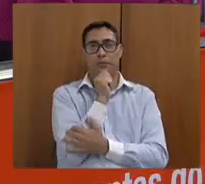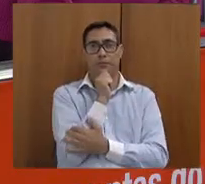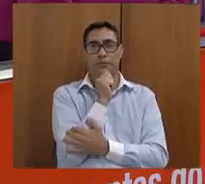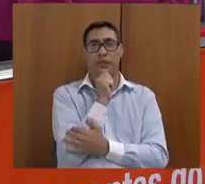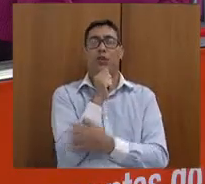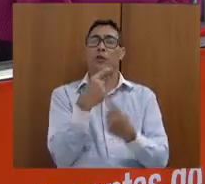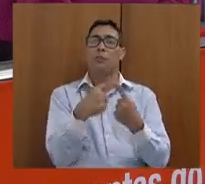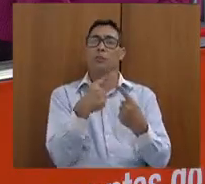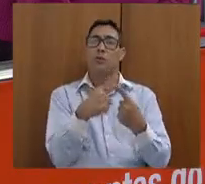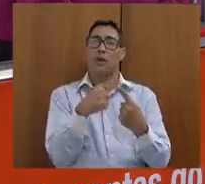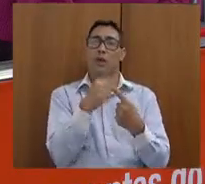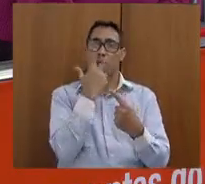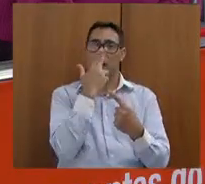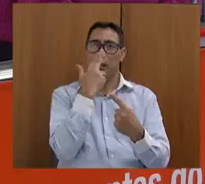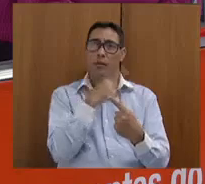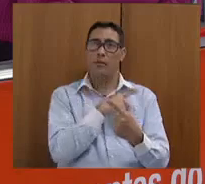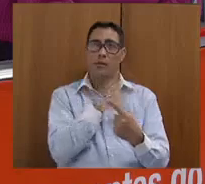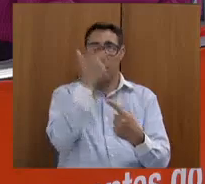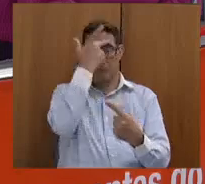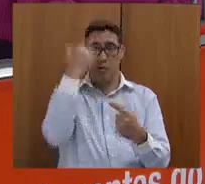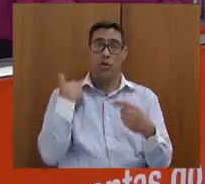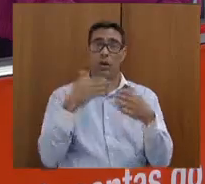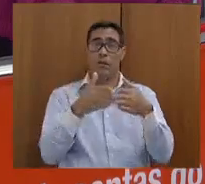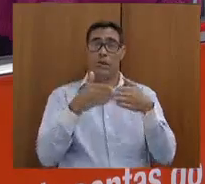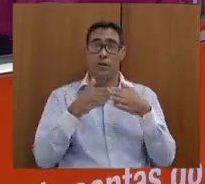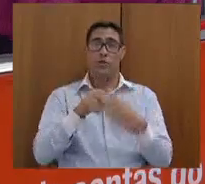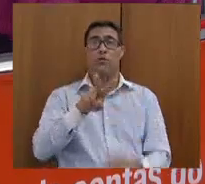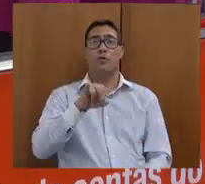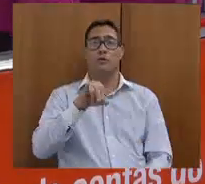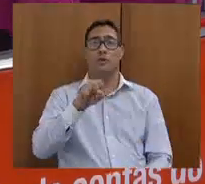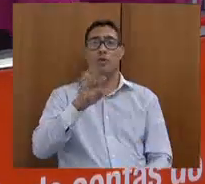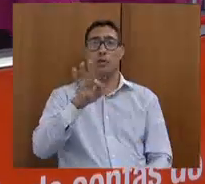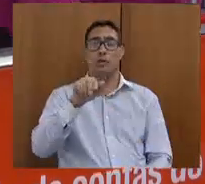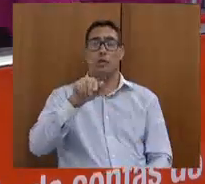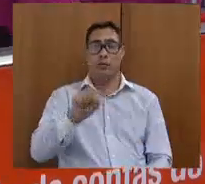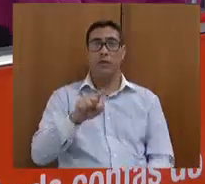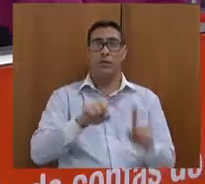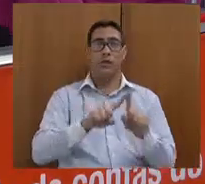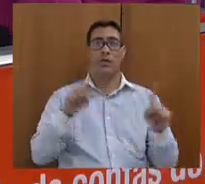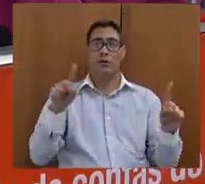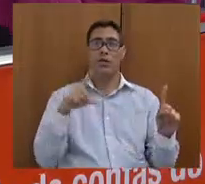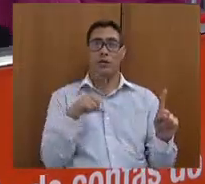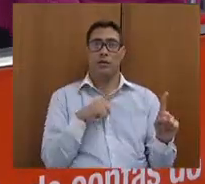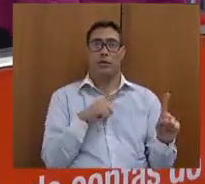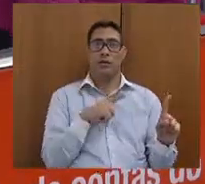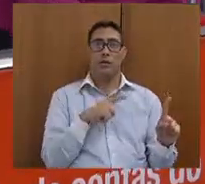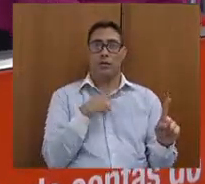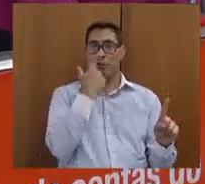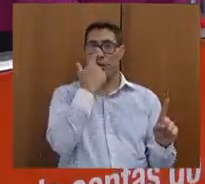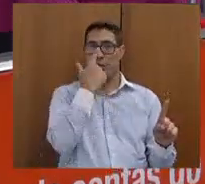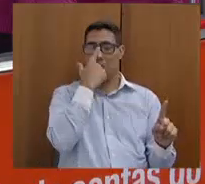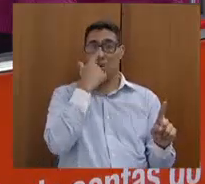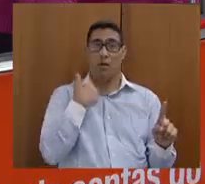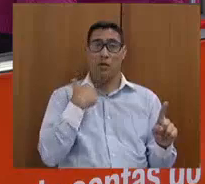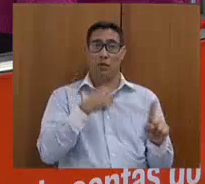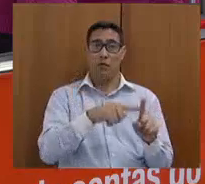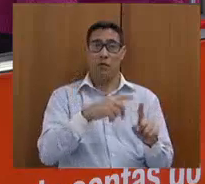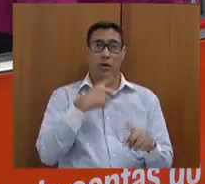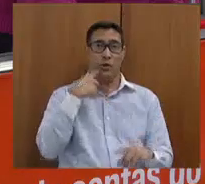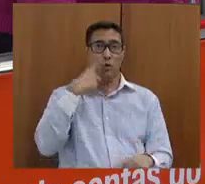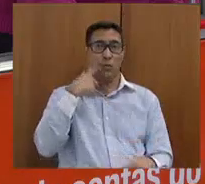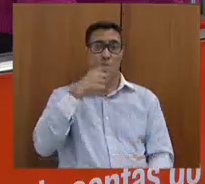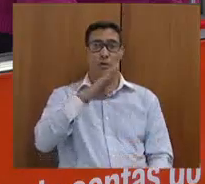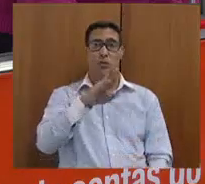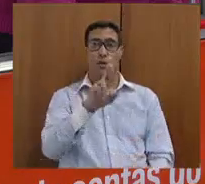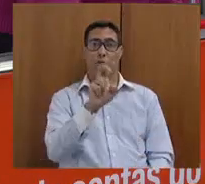teve me parece pedido de vistas é eu vou confirmar mas a gente tá aí do deputado Bruno engler teve um pedido